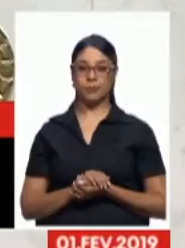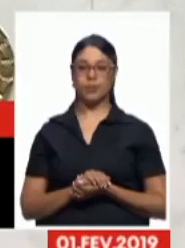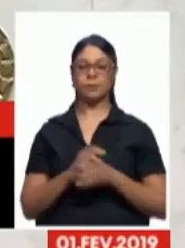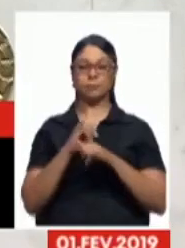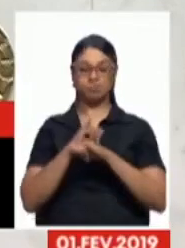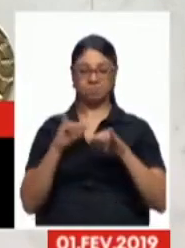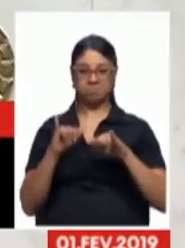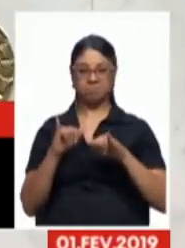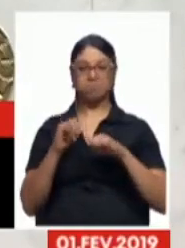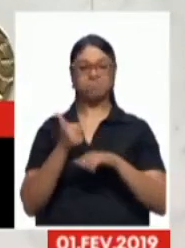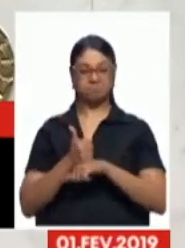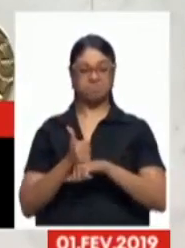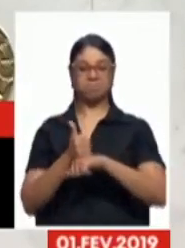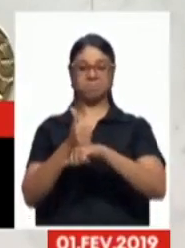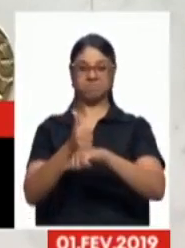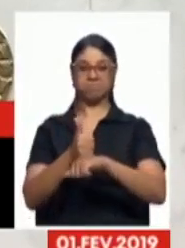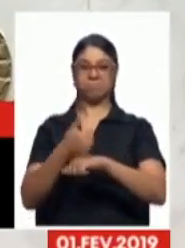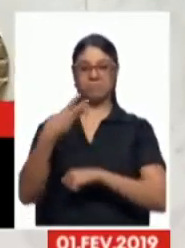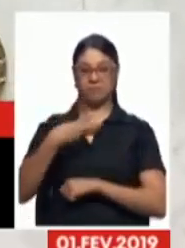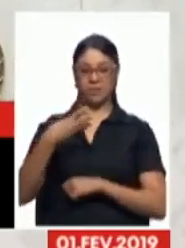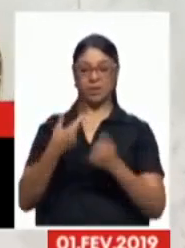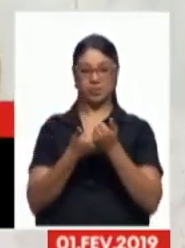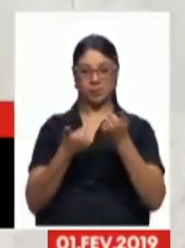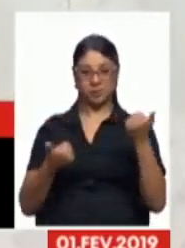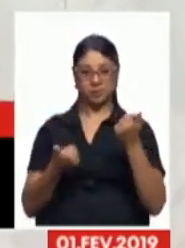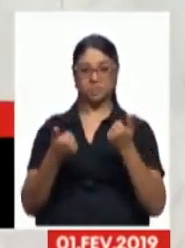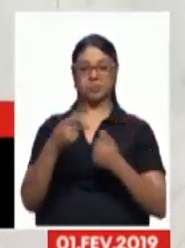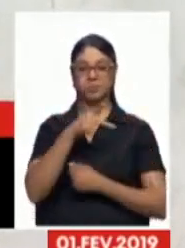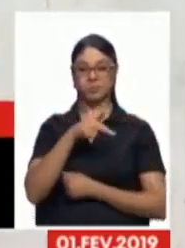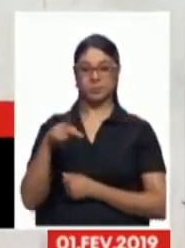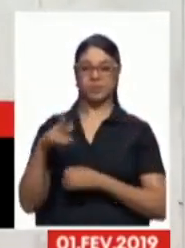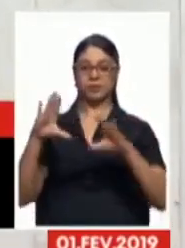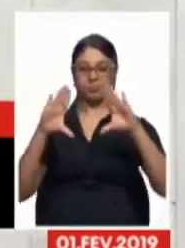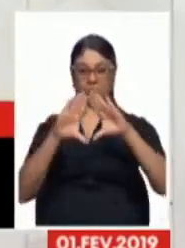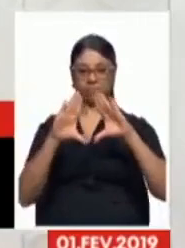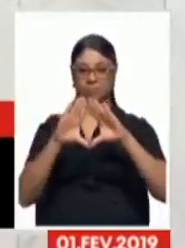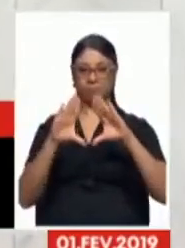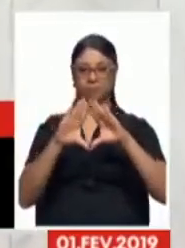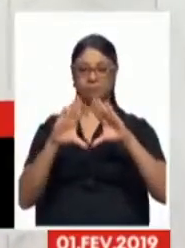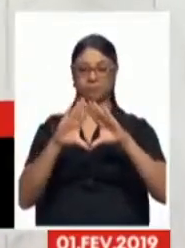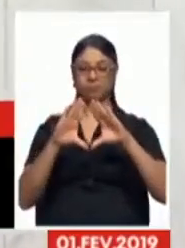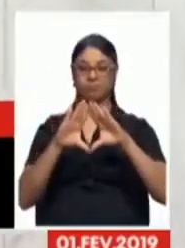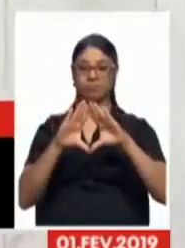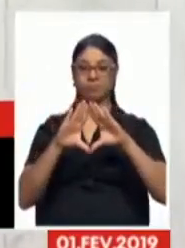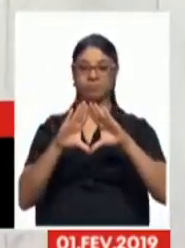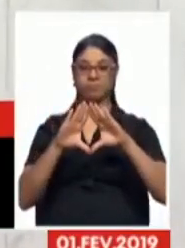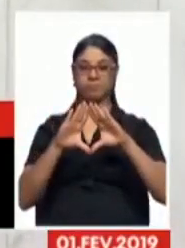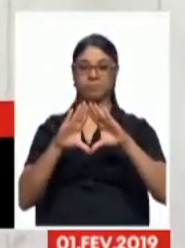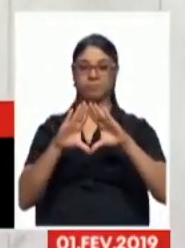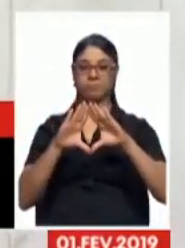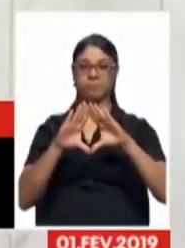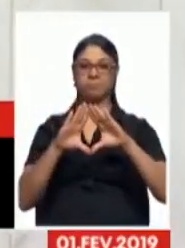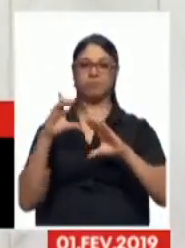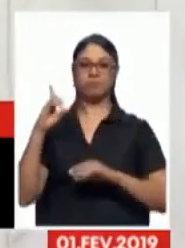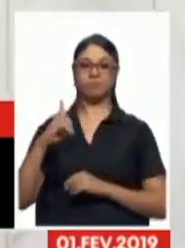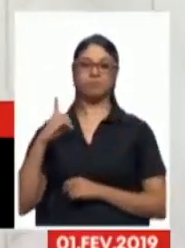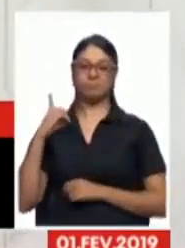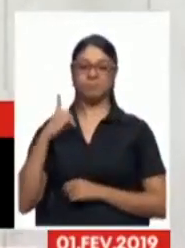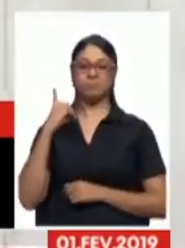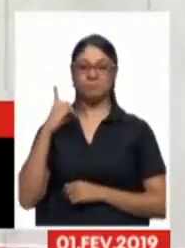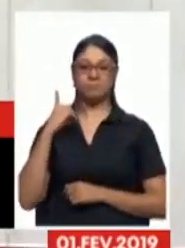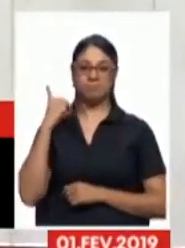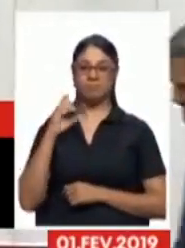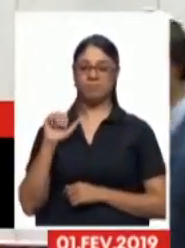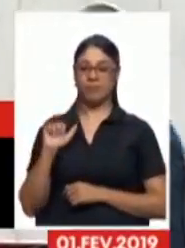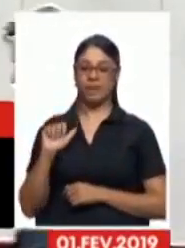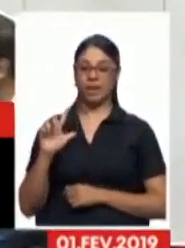Declaro empossado como terceiro vice-presidente da Assembleia Legislativa do Estado de Minas Gerais, o deputado